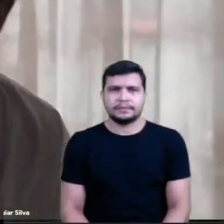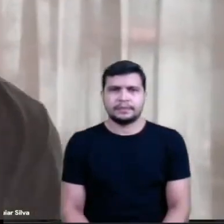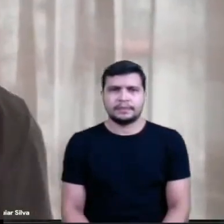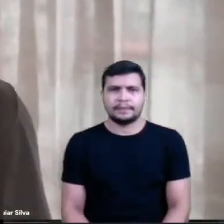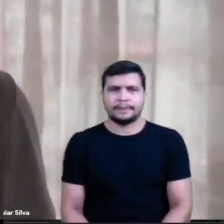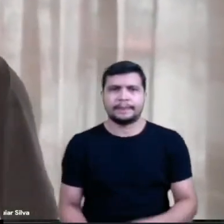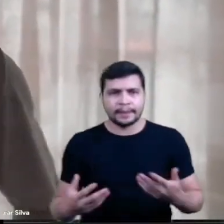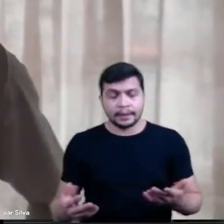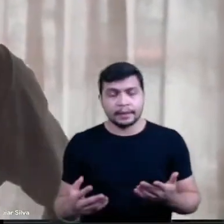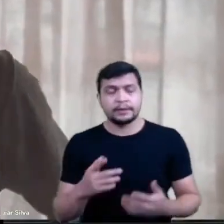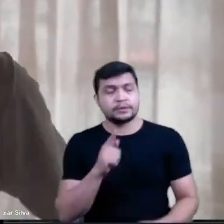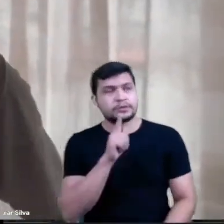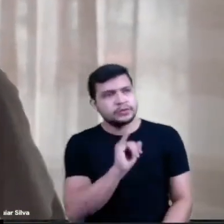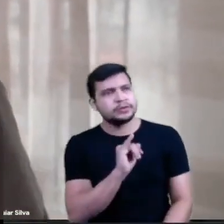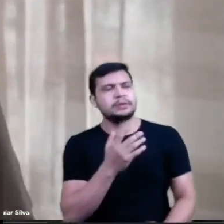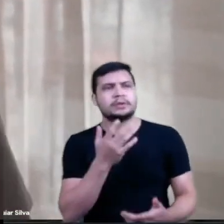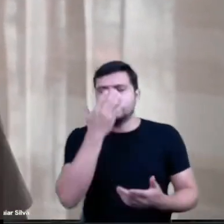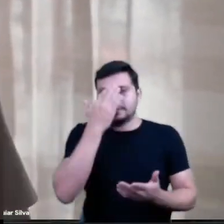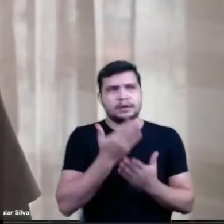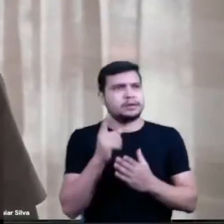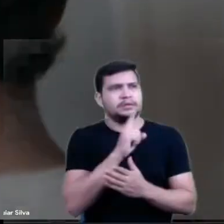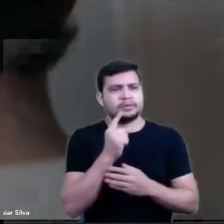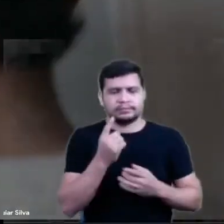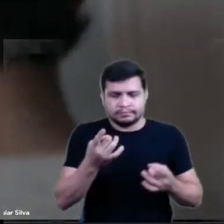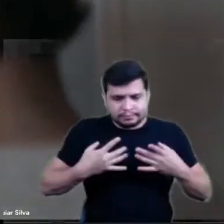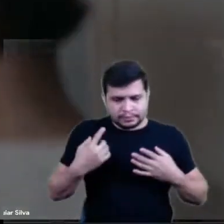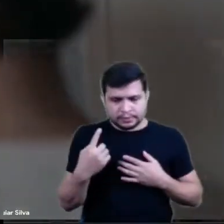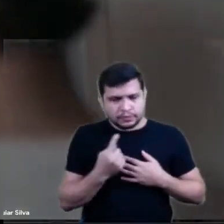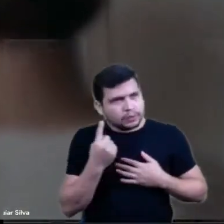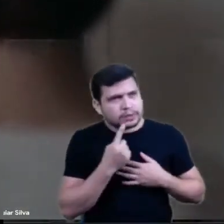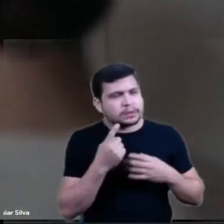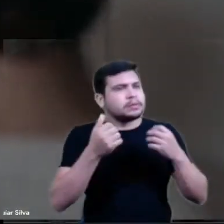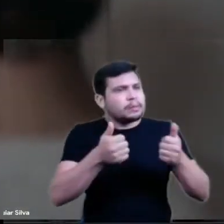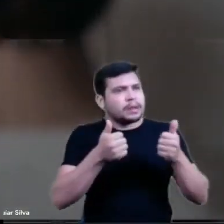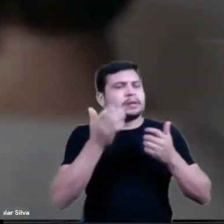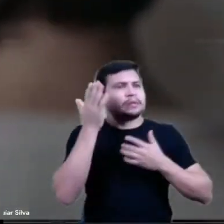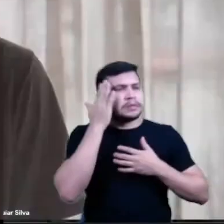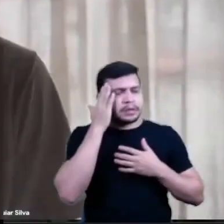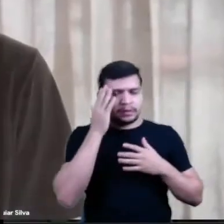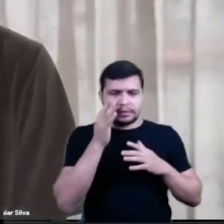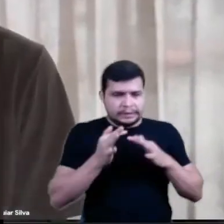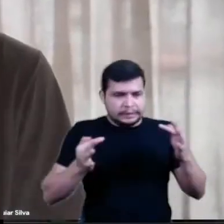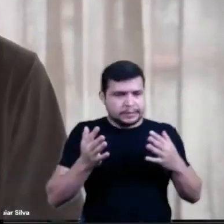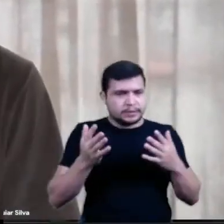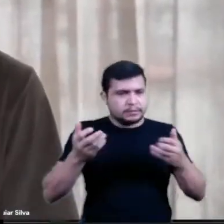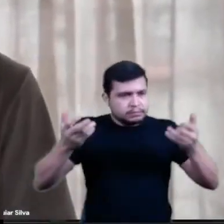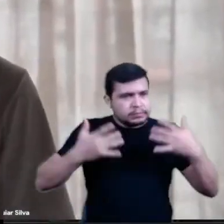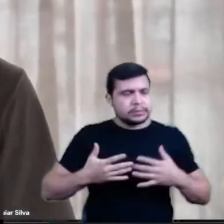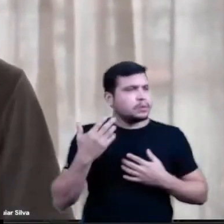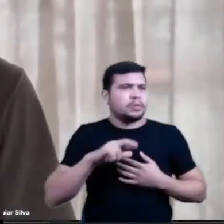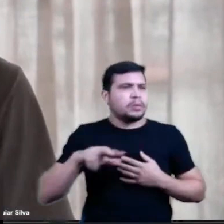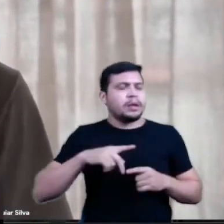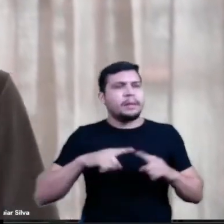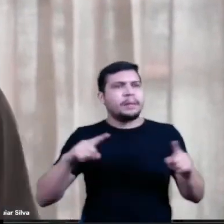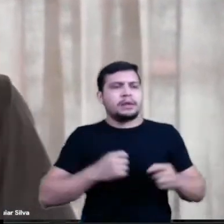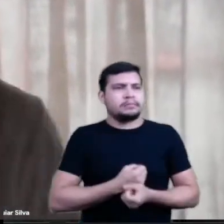Giovana, eu não acredito que você me deixou sozinho depois do que eu falei. Tudo bem, eu sei que não é uma coisa simples de ouvir, mas poxa, eu te falo uma coisa daquela, você me deixou sozinho